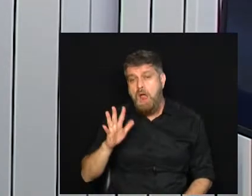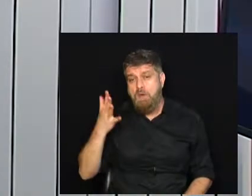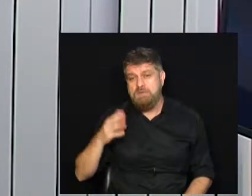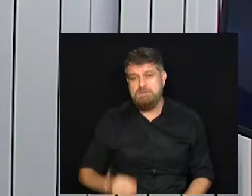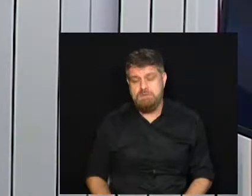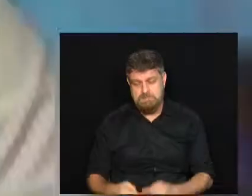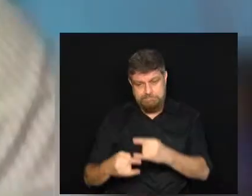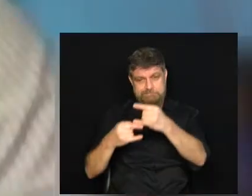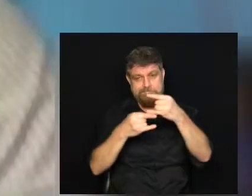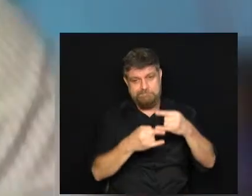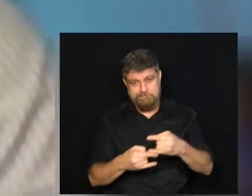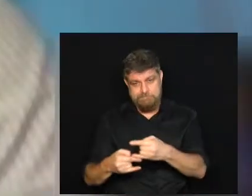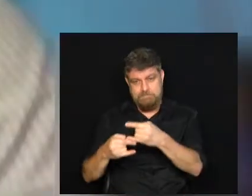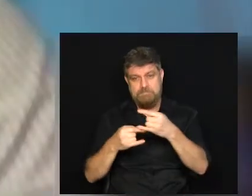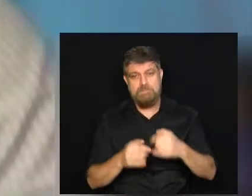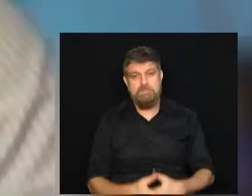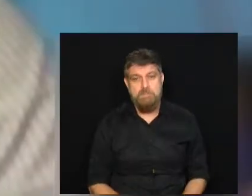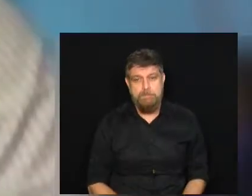forma remota.